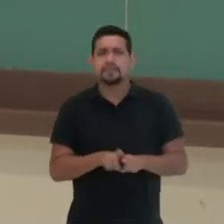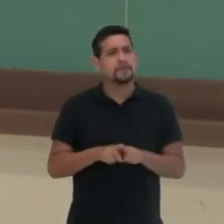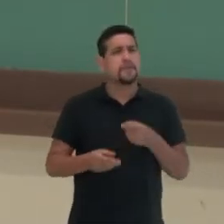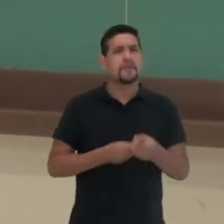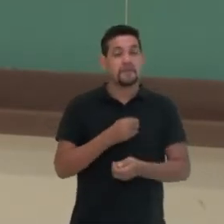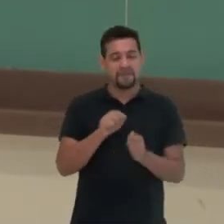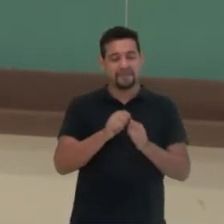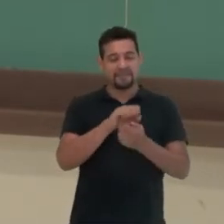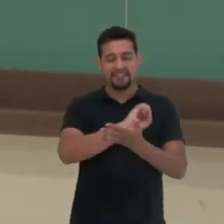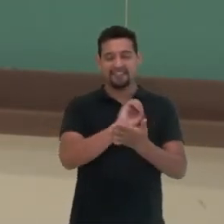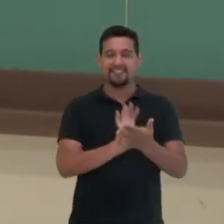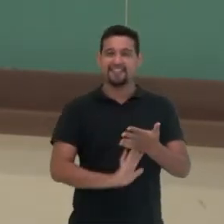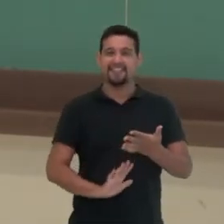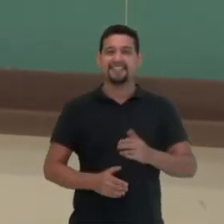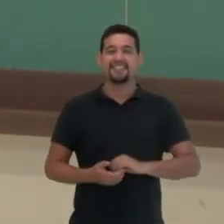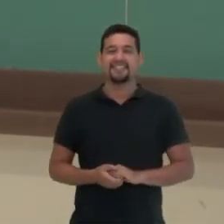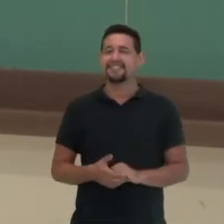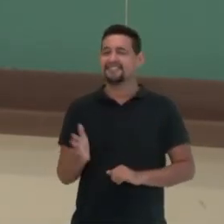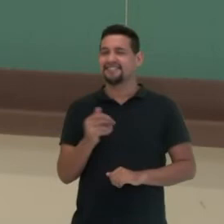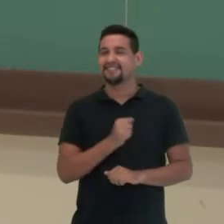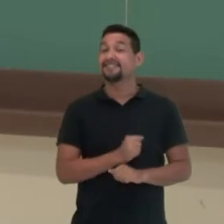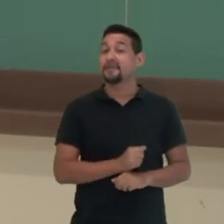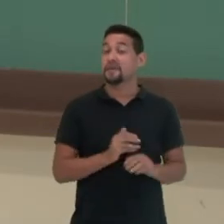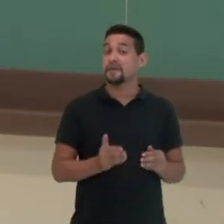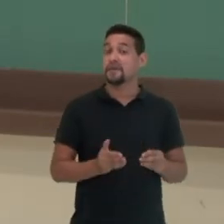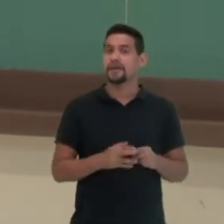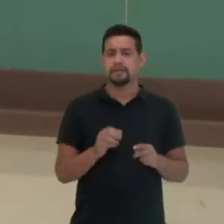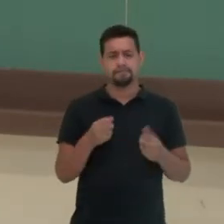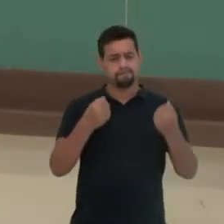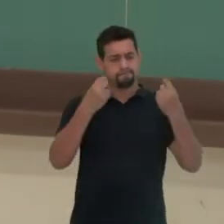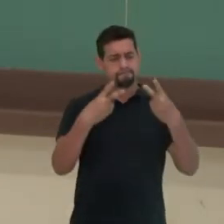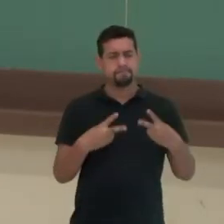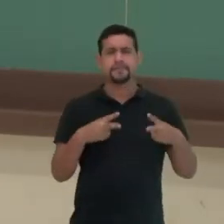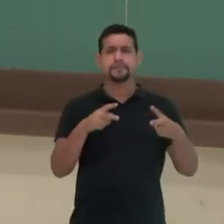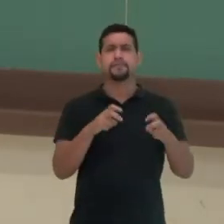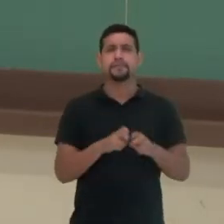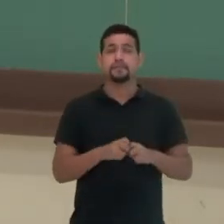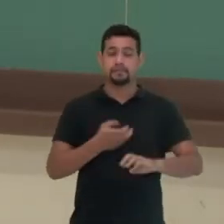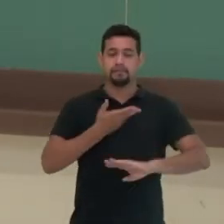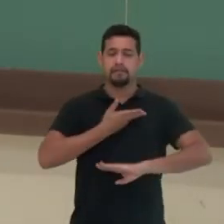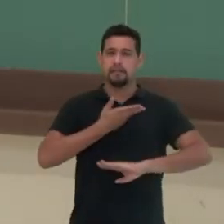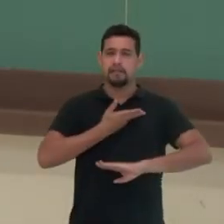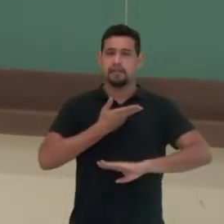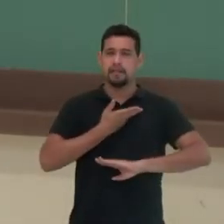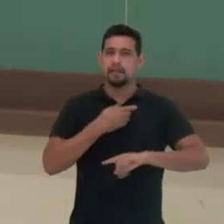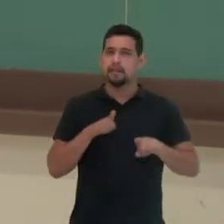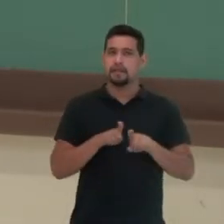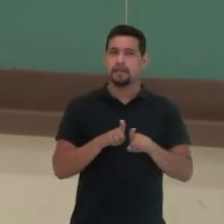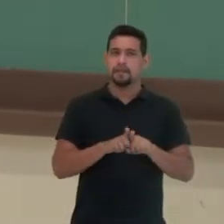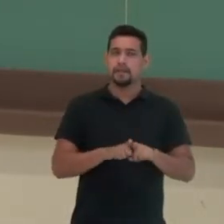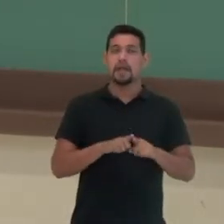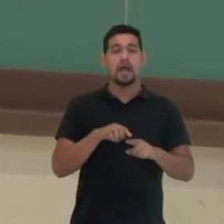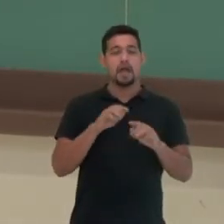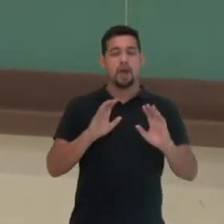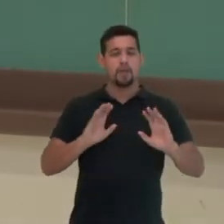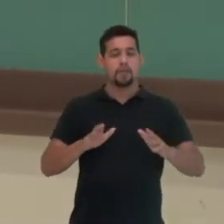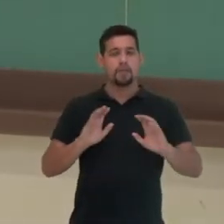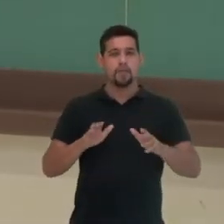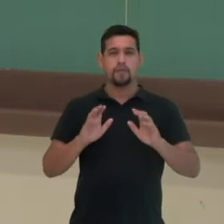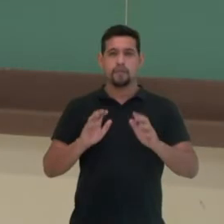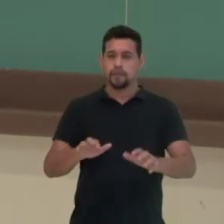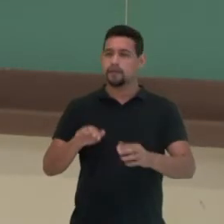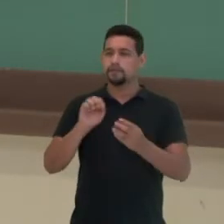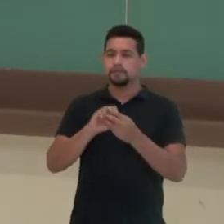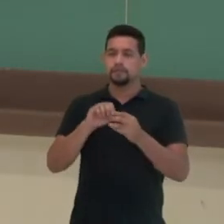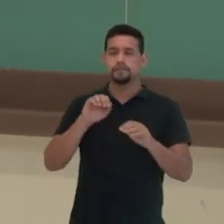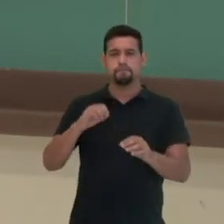para realizar essa atividade. Bora lá então comentar a respeito dessa situação da bola que se chocou ali, né, com o